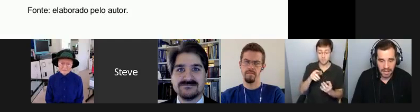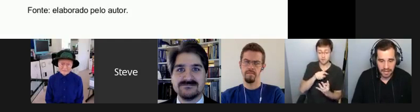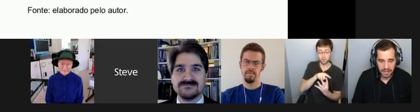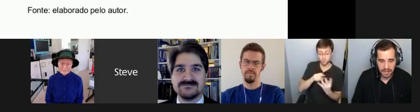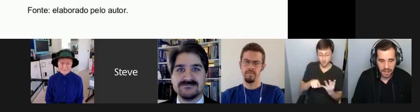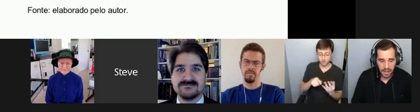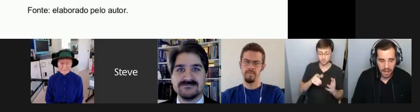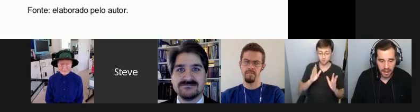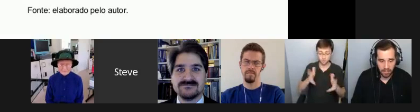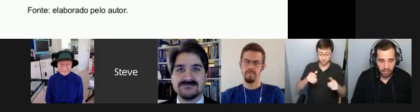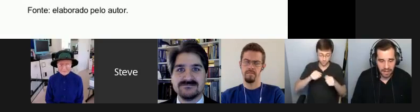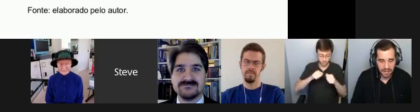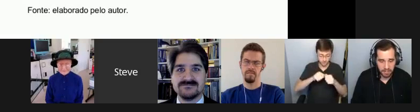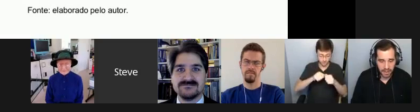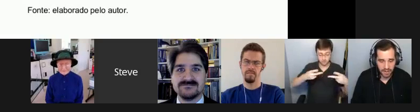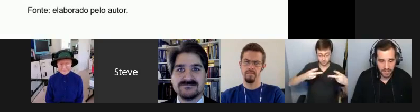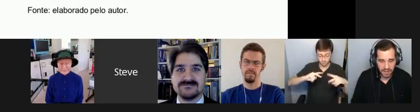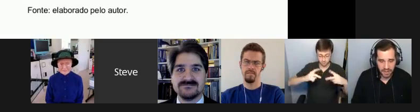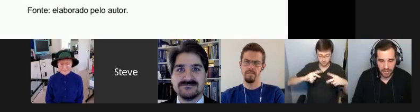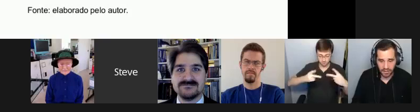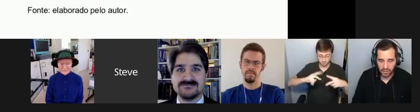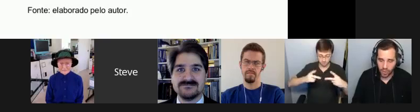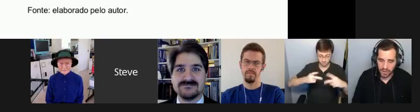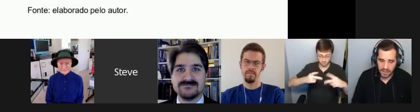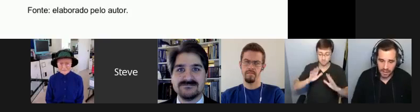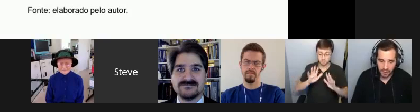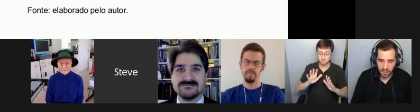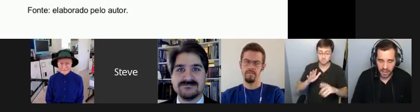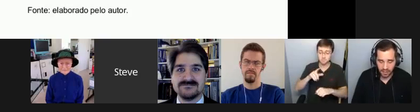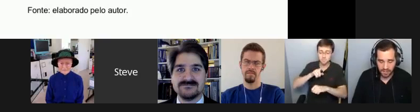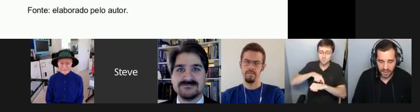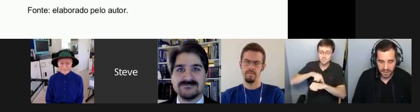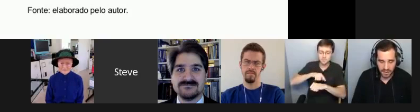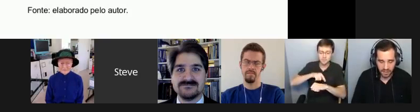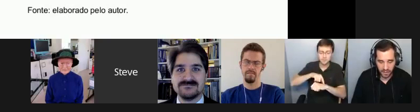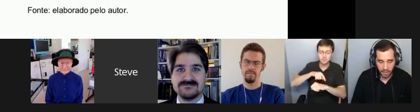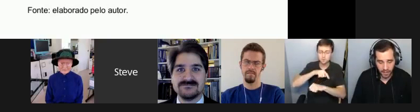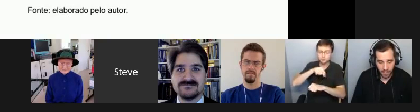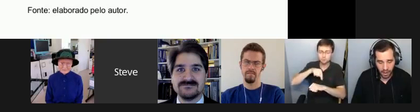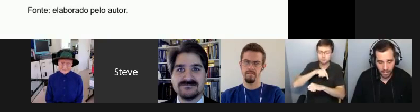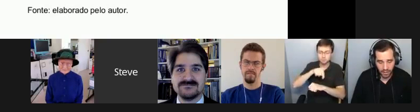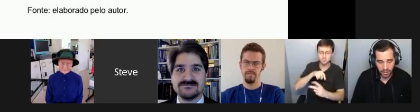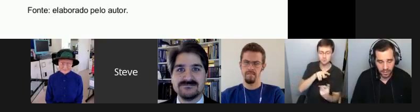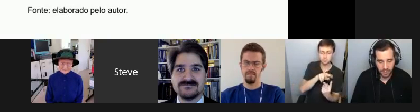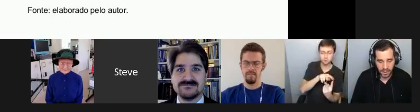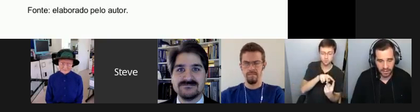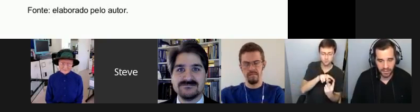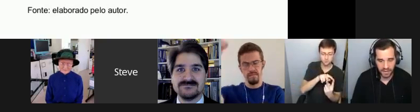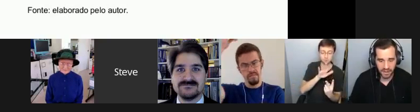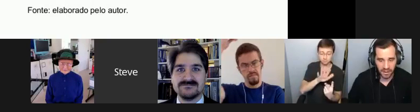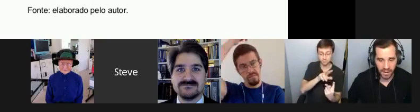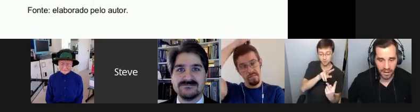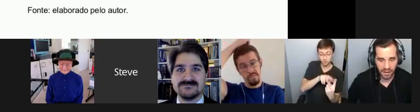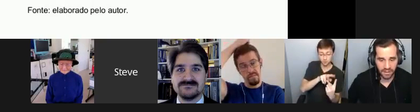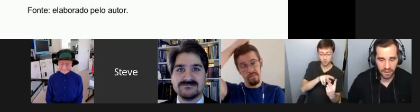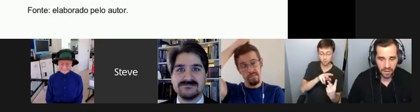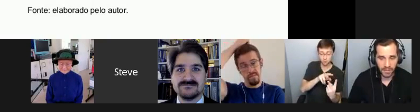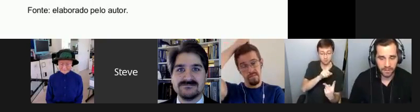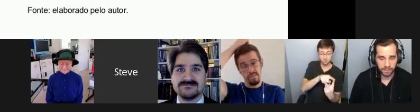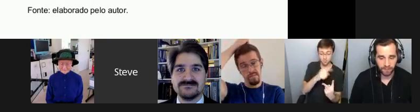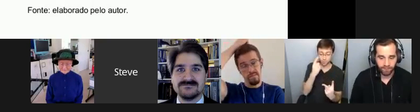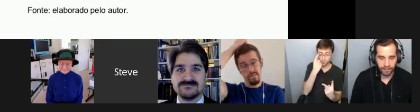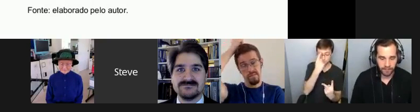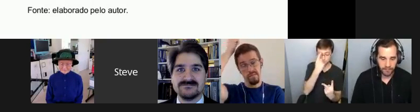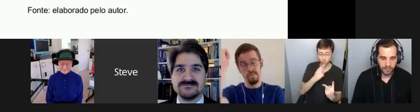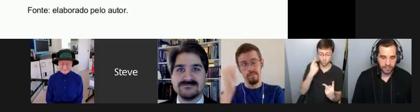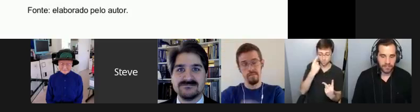Então, e esses participantes, dois deles optaram em fazer de forma manual e dois optaram de fazer em